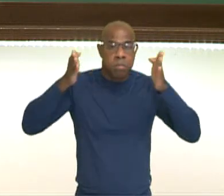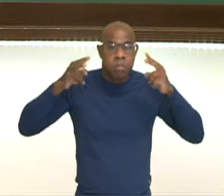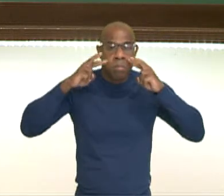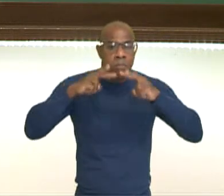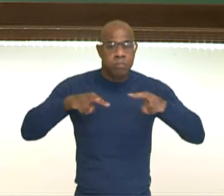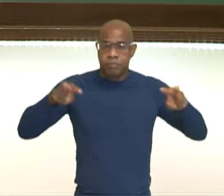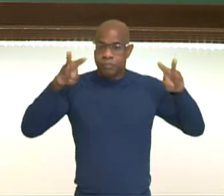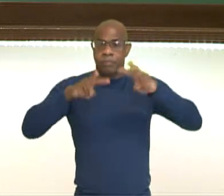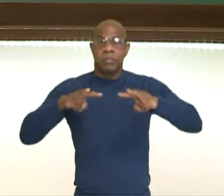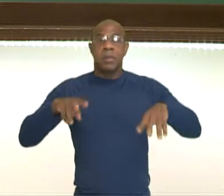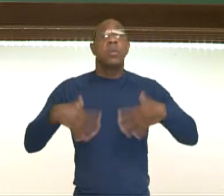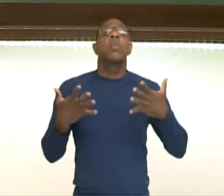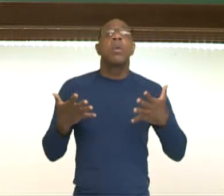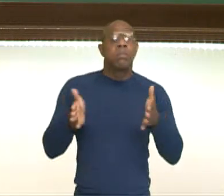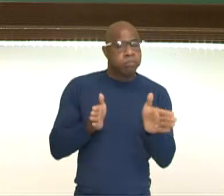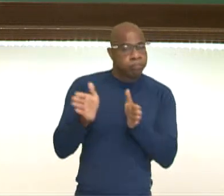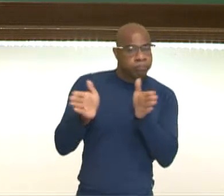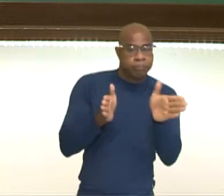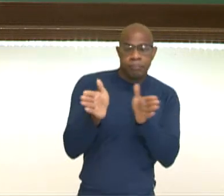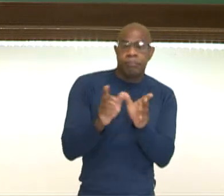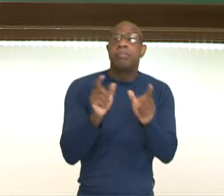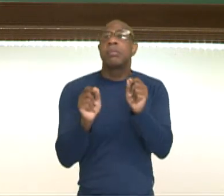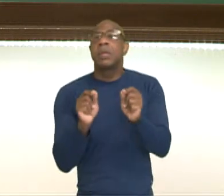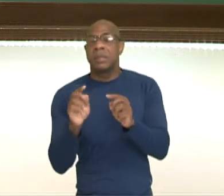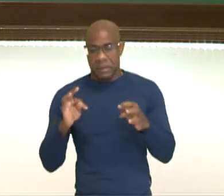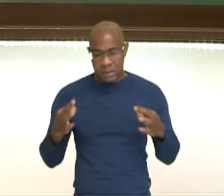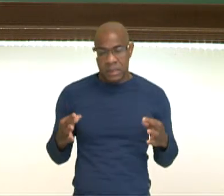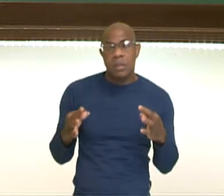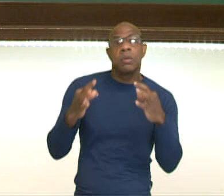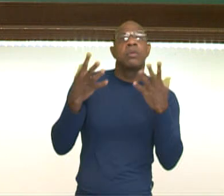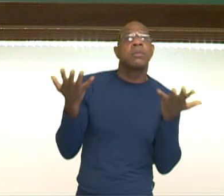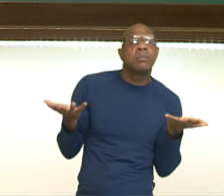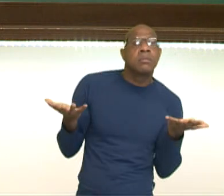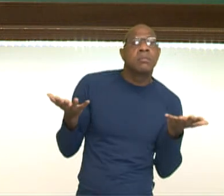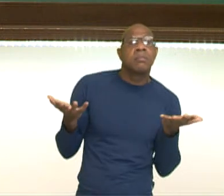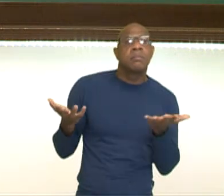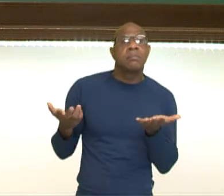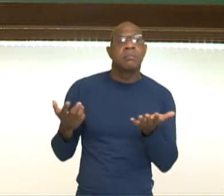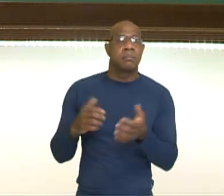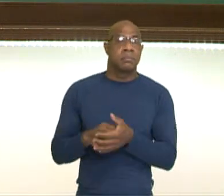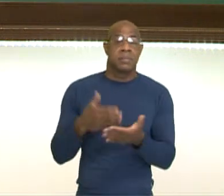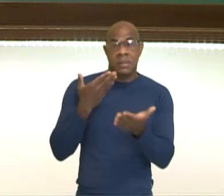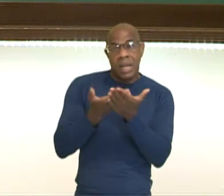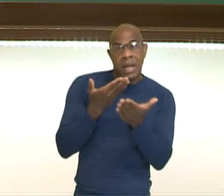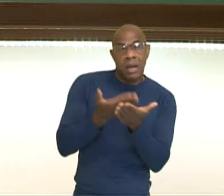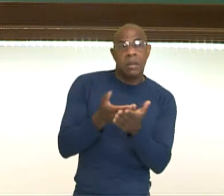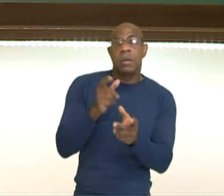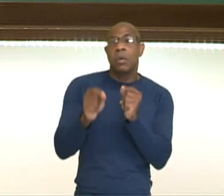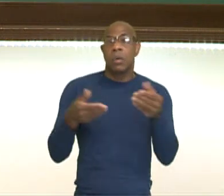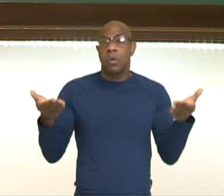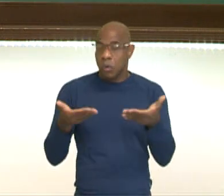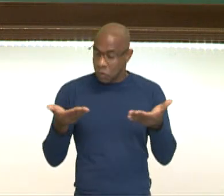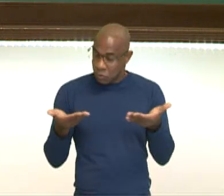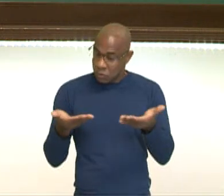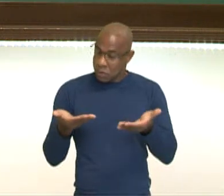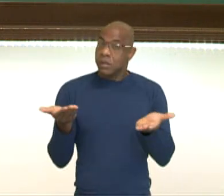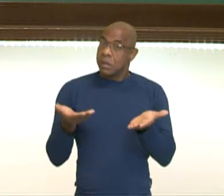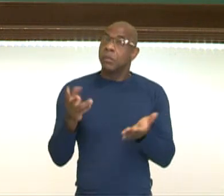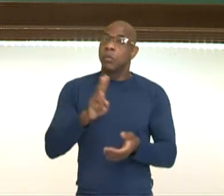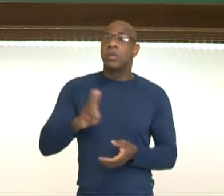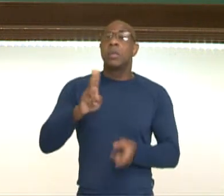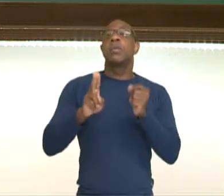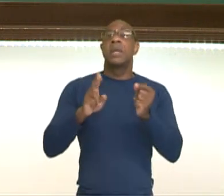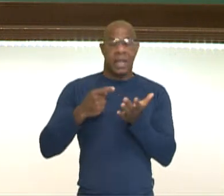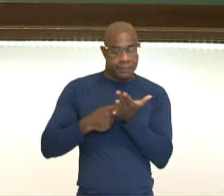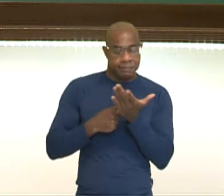são todas as vertentes da tecnologia. Agora, nesse instante, nessa aula, estamos usando a tecnologia